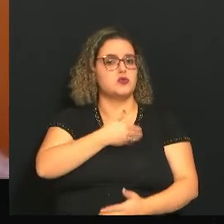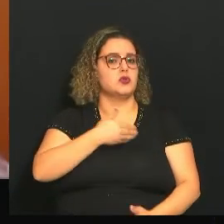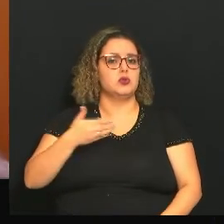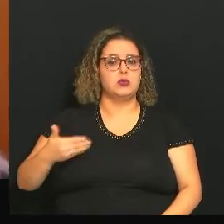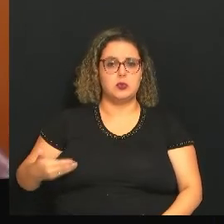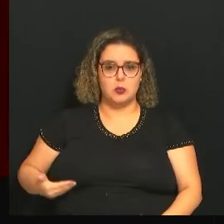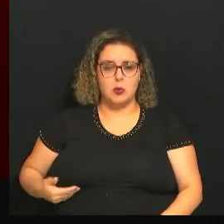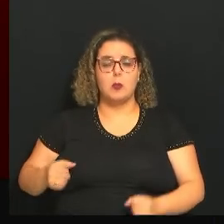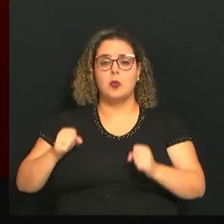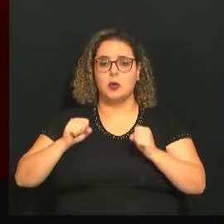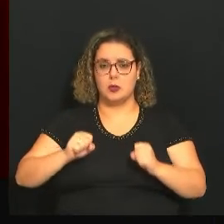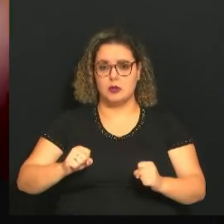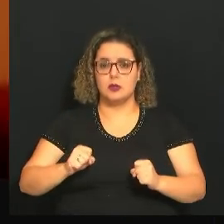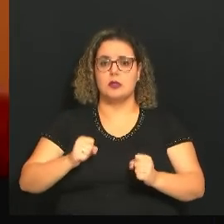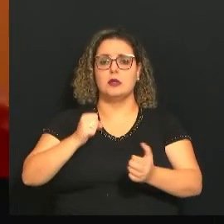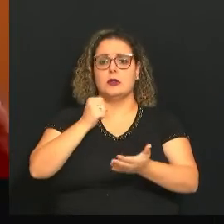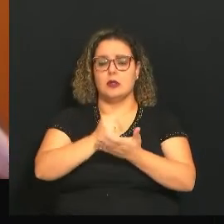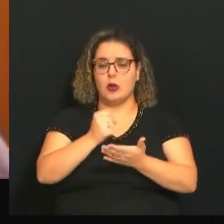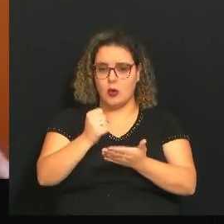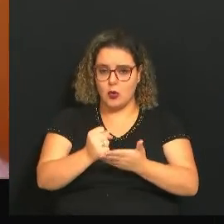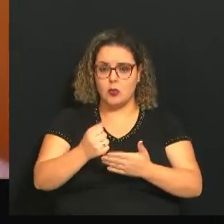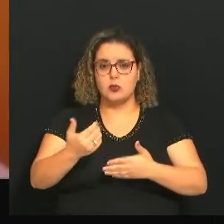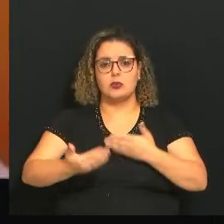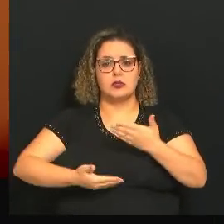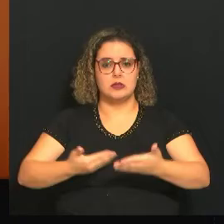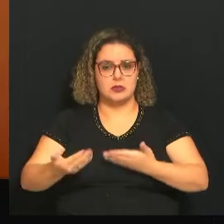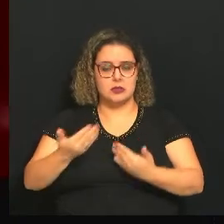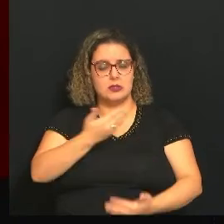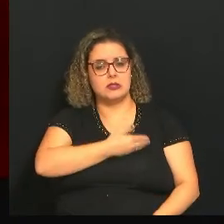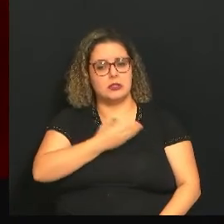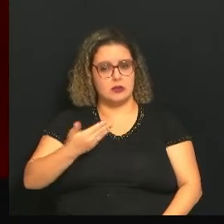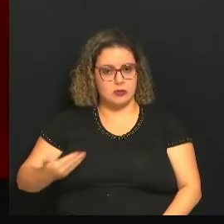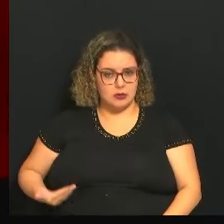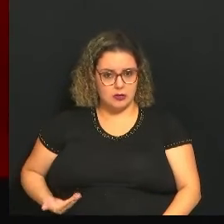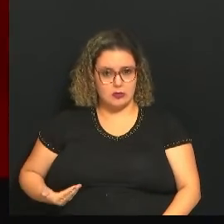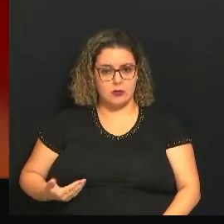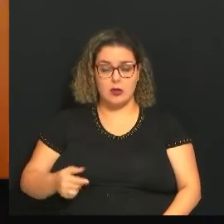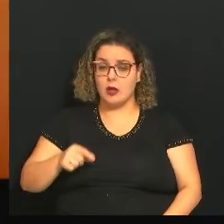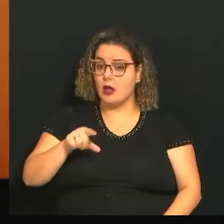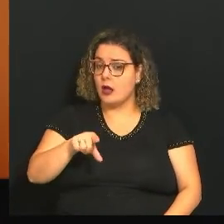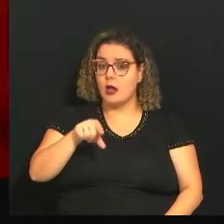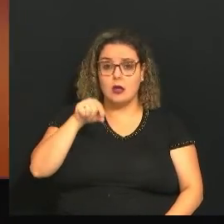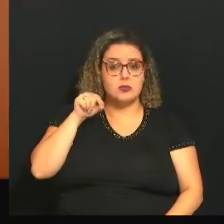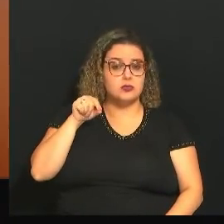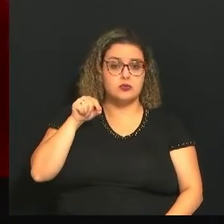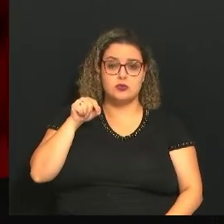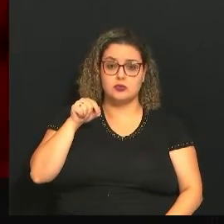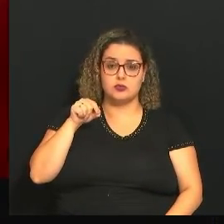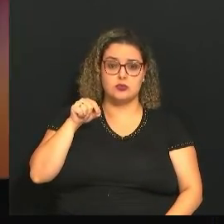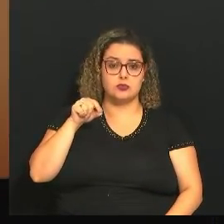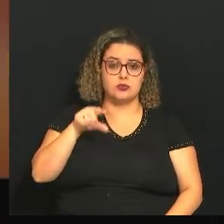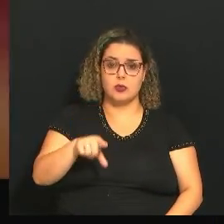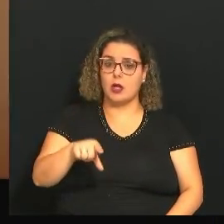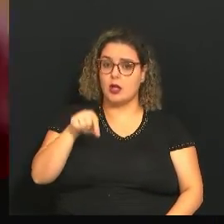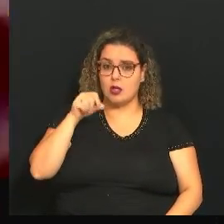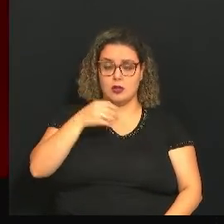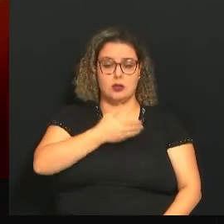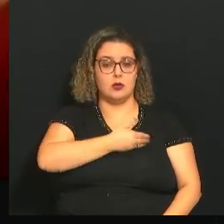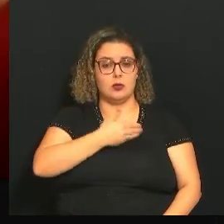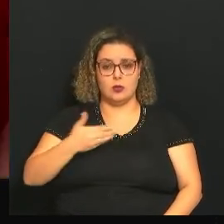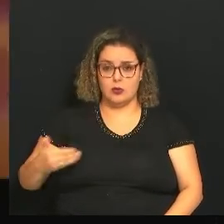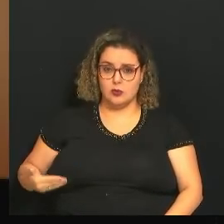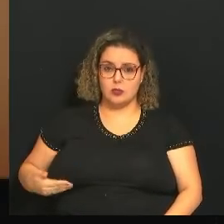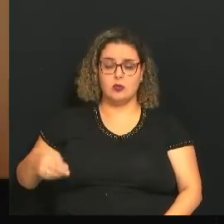contratando servidores por concurso público. É opção do governo